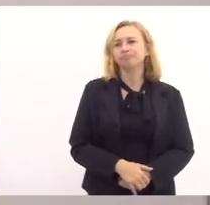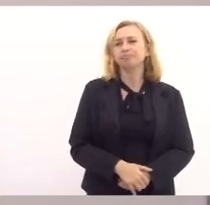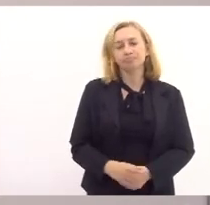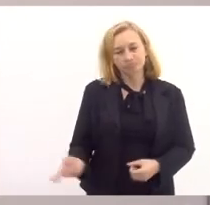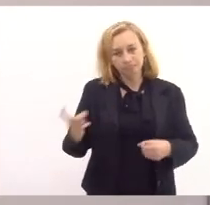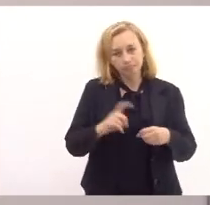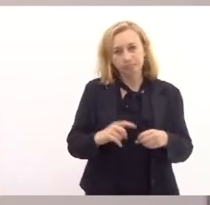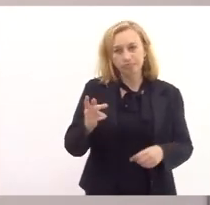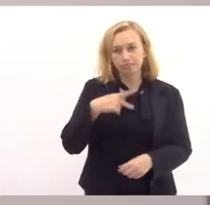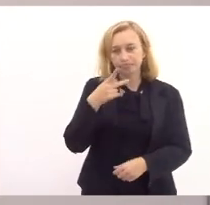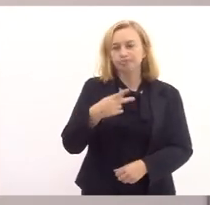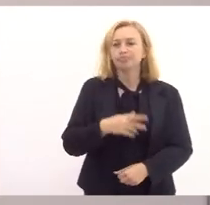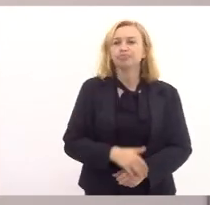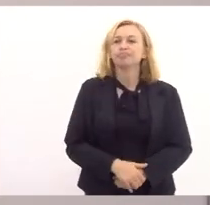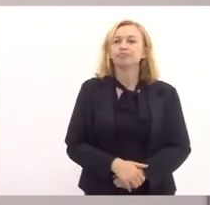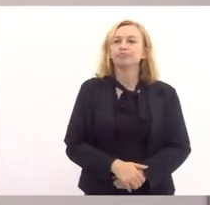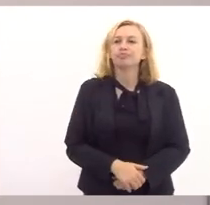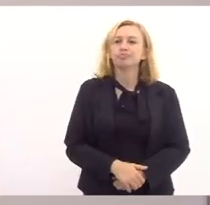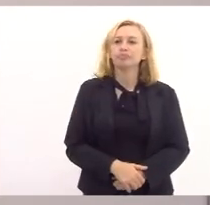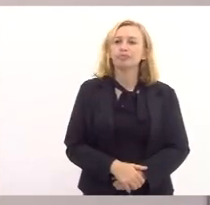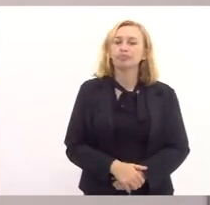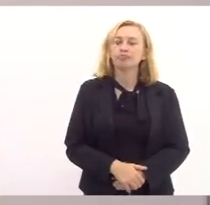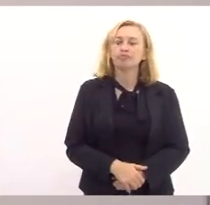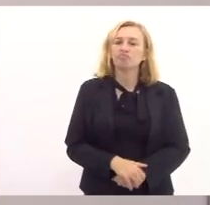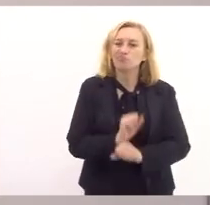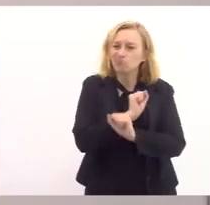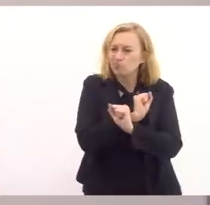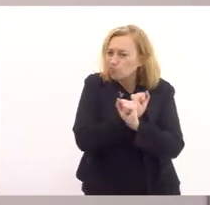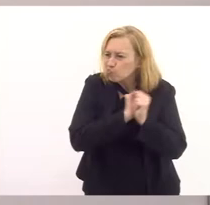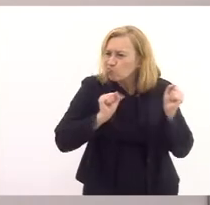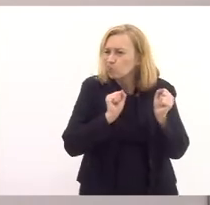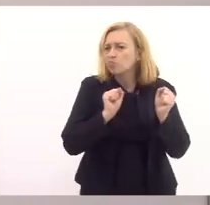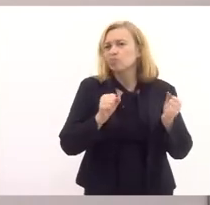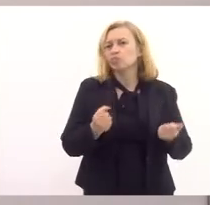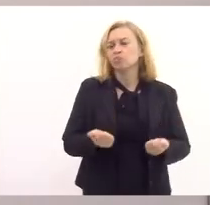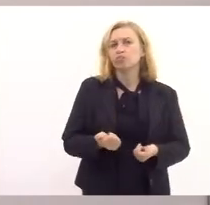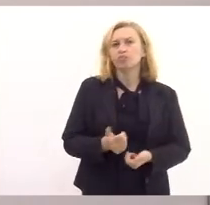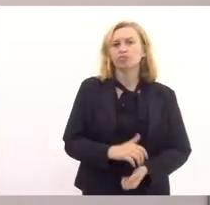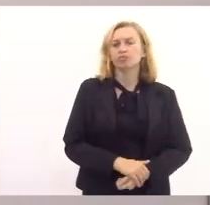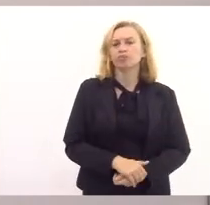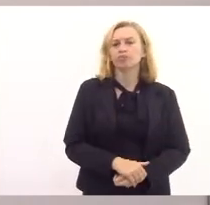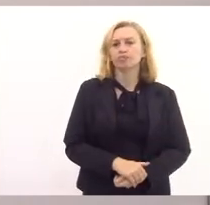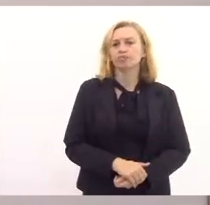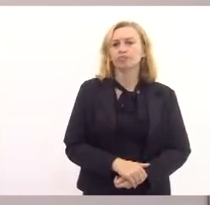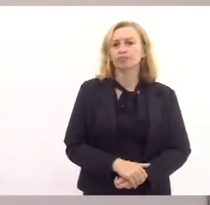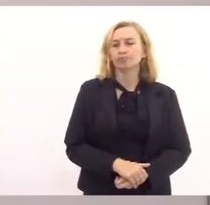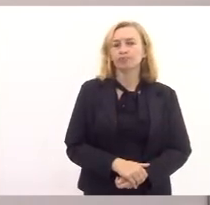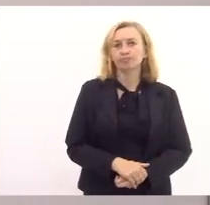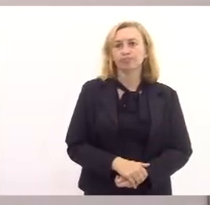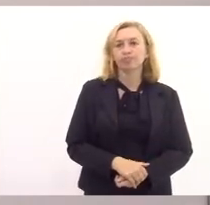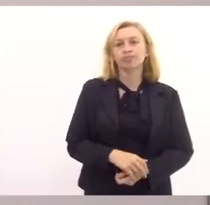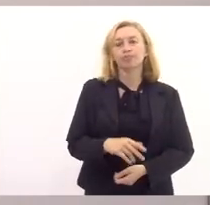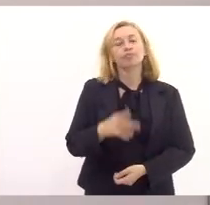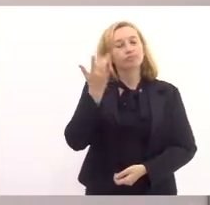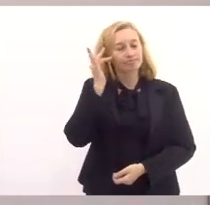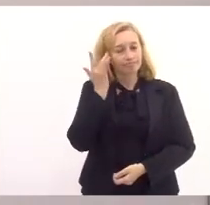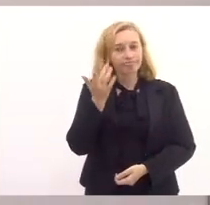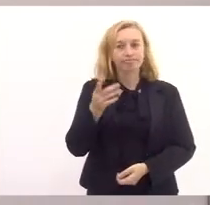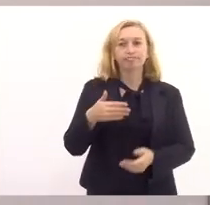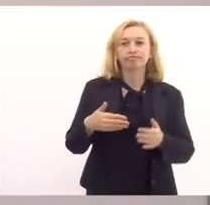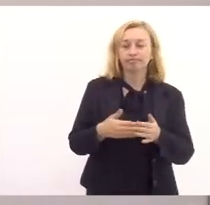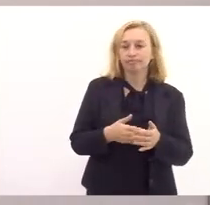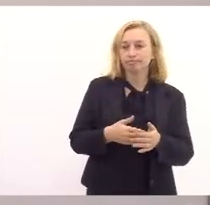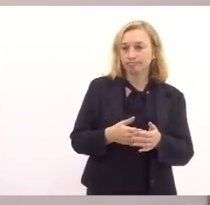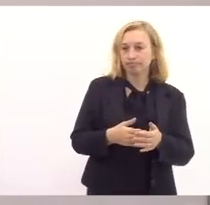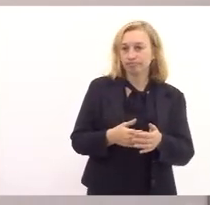volto a dizer, é impossível a gente achar, e até o presidente da Supervia aqui